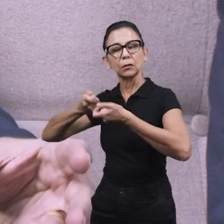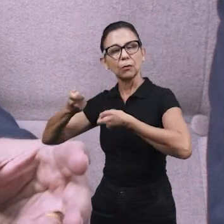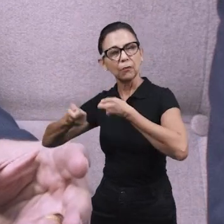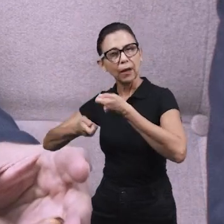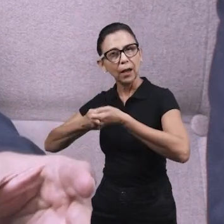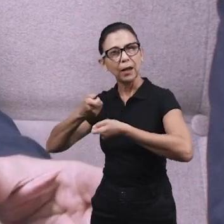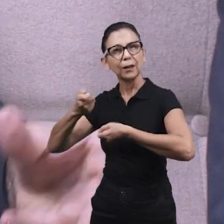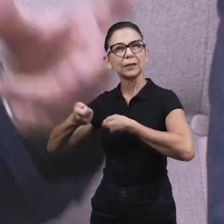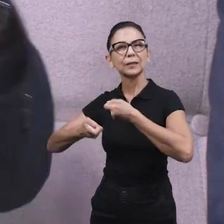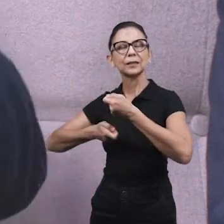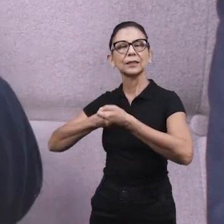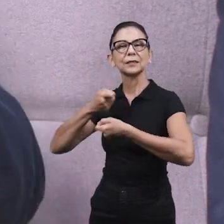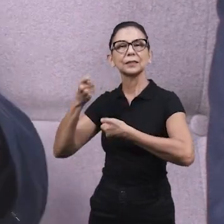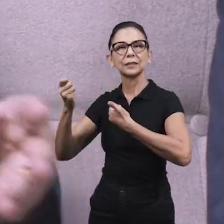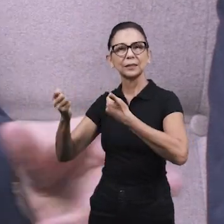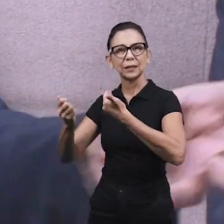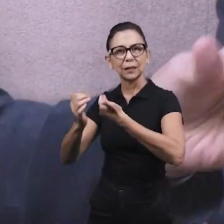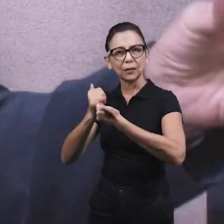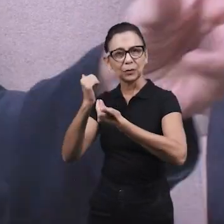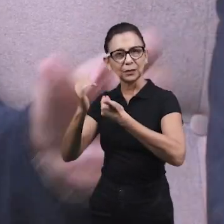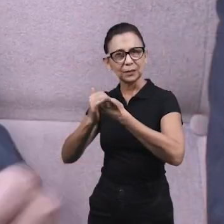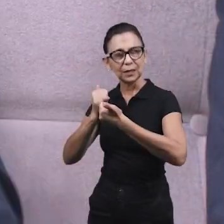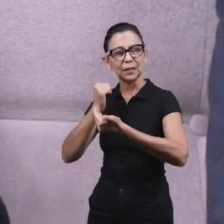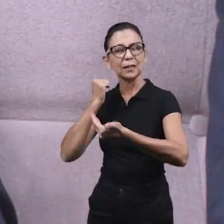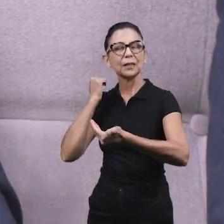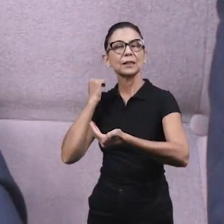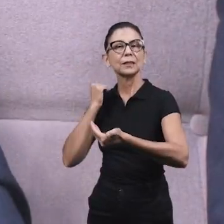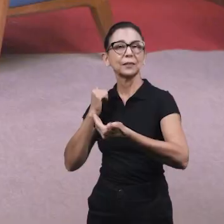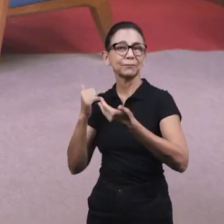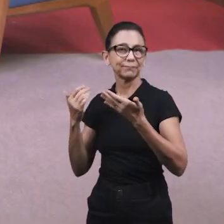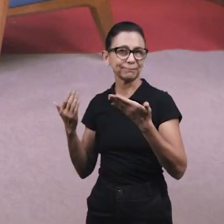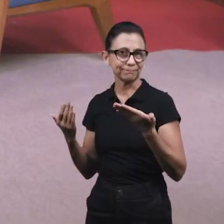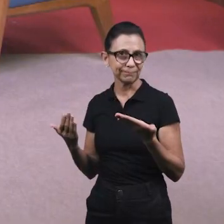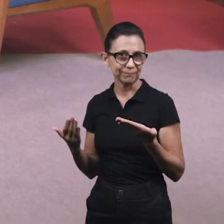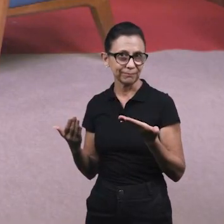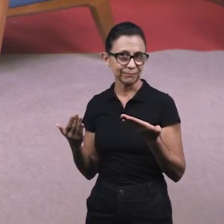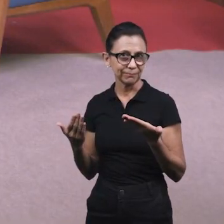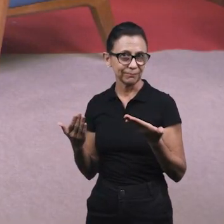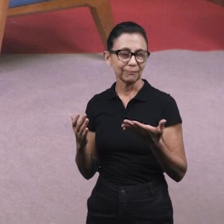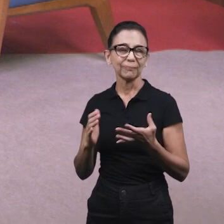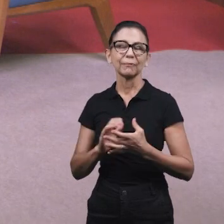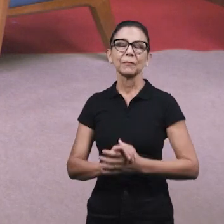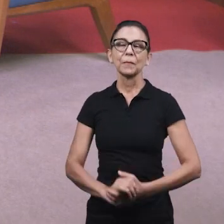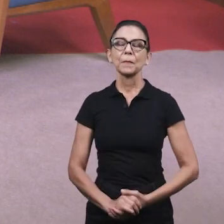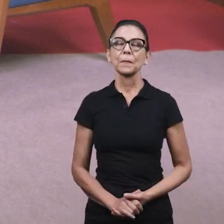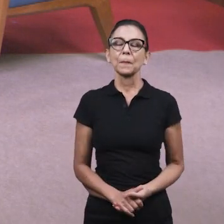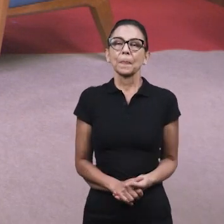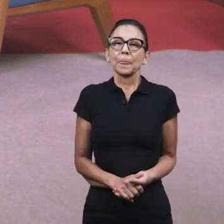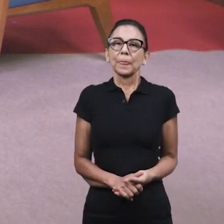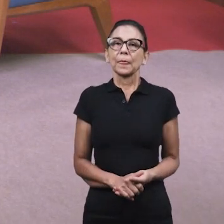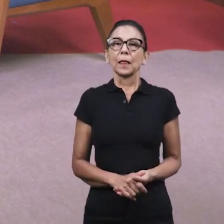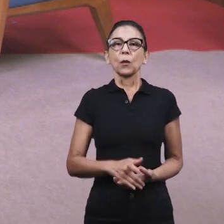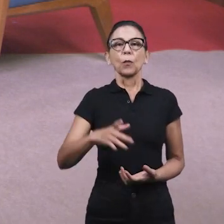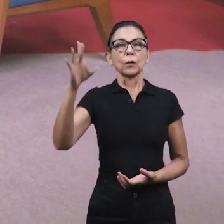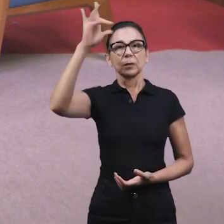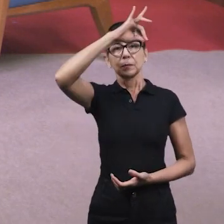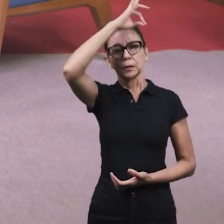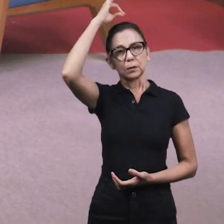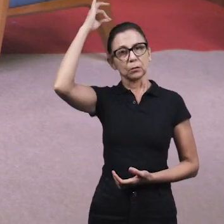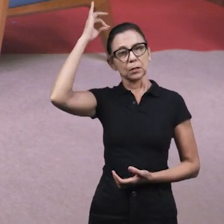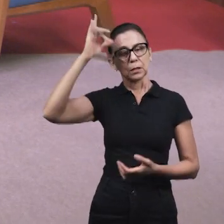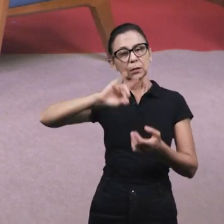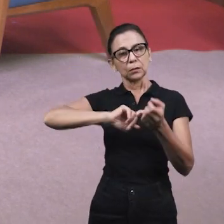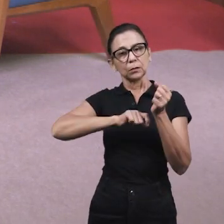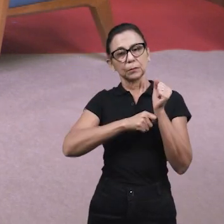Santo. A esses é revelado o mistério. Amém. Glória a Glória a Jesus. Deus. É uma outra... Aliás, quando a gente